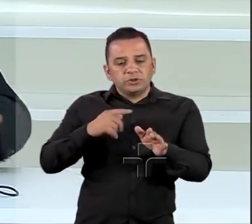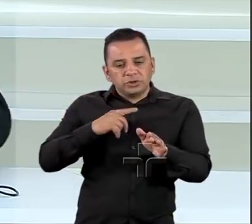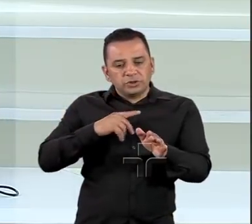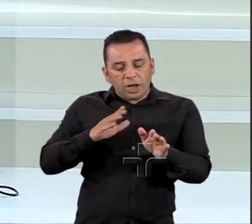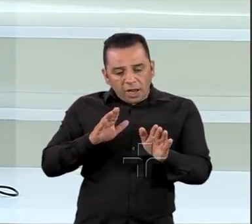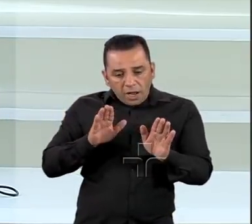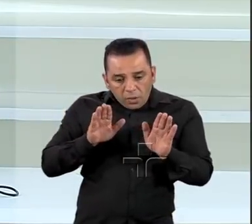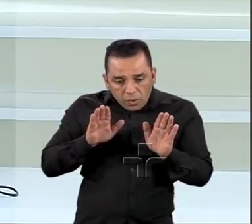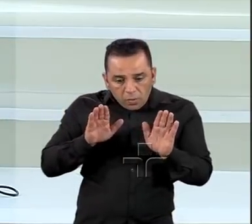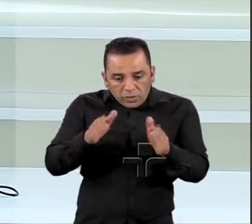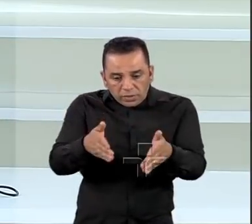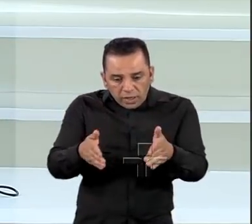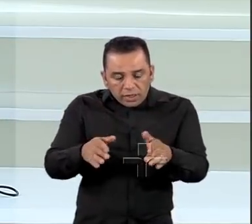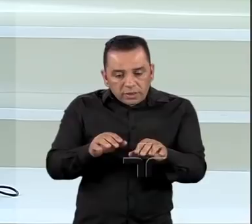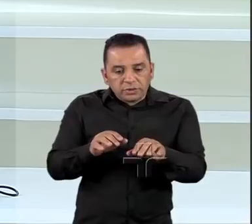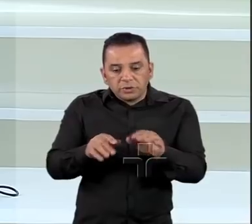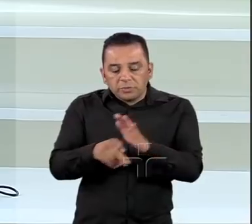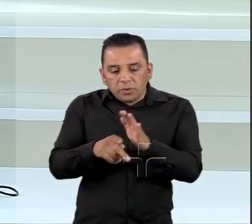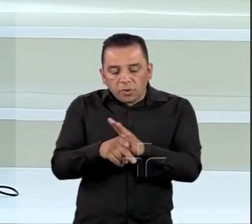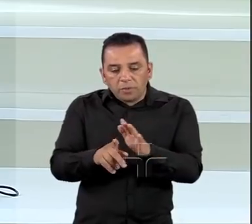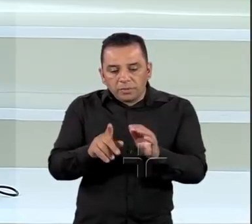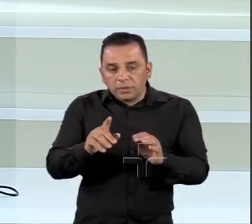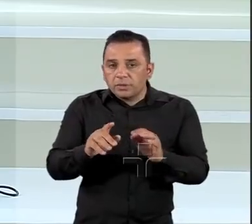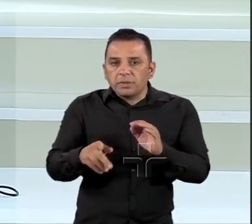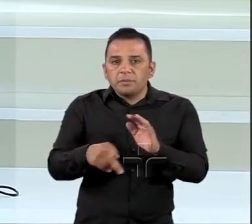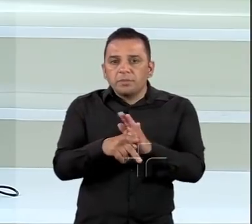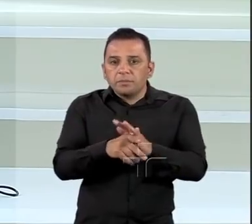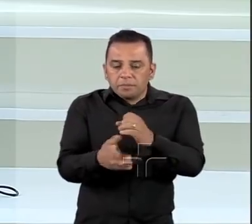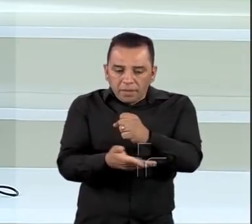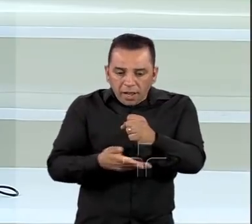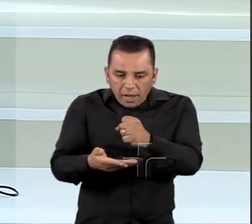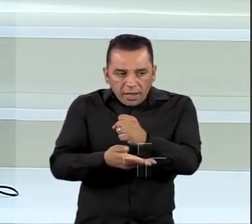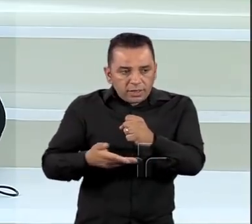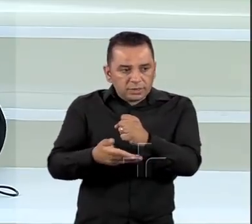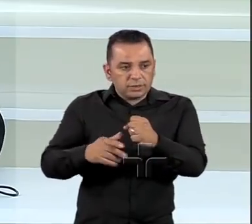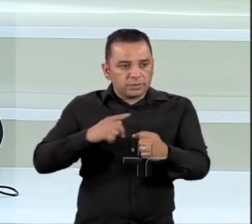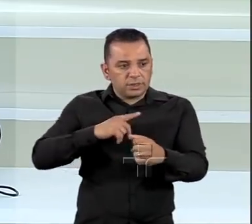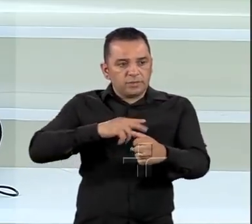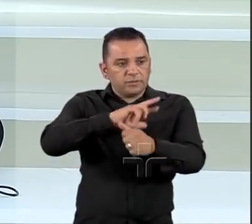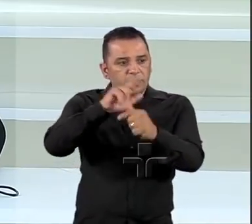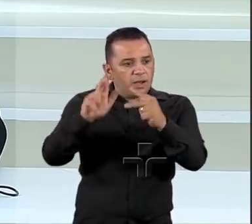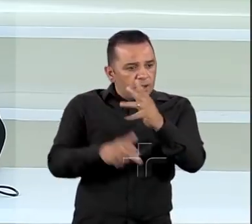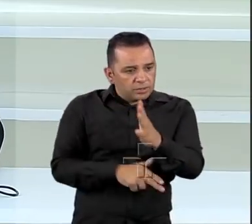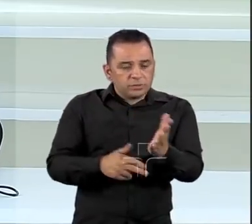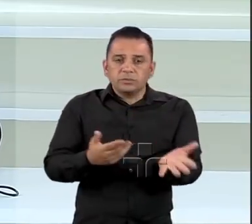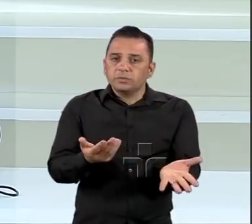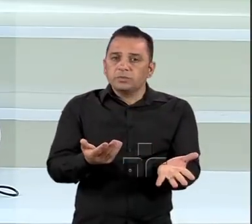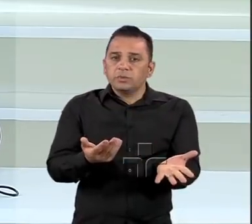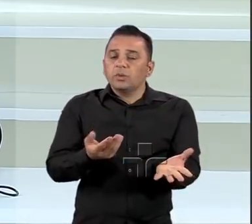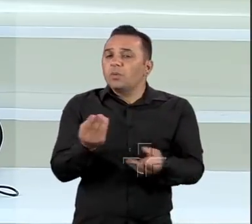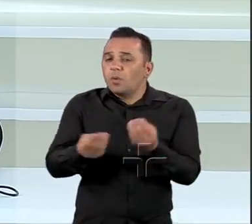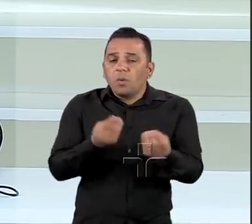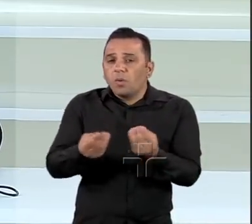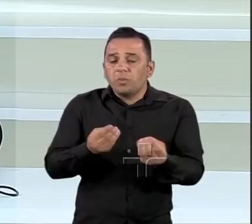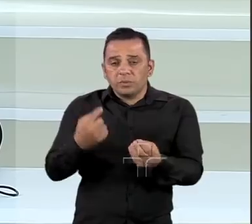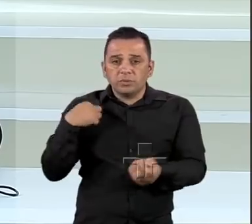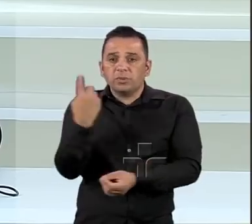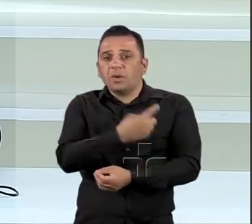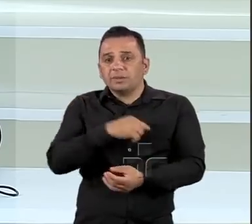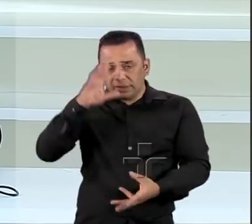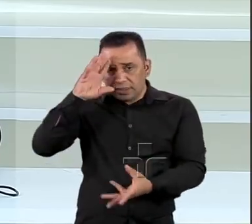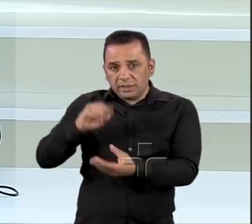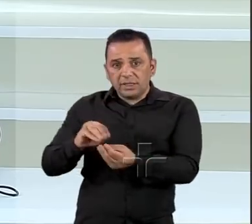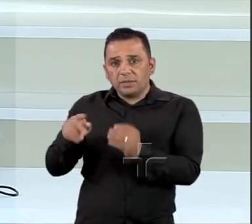de atenção especializada e unidade básica de saúde ser unidade básica de saúde. E, para isso, dentro dessa condição, compreender que